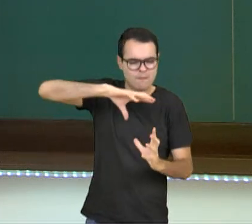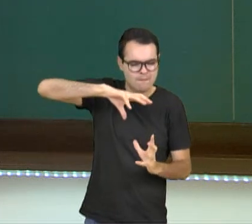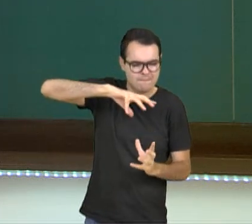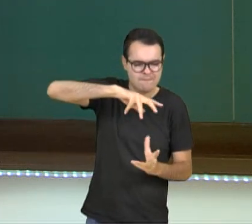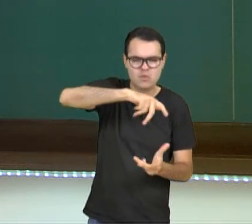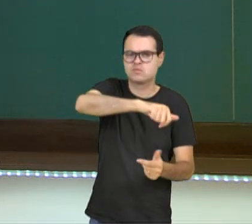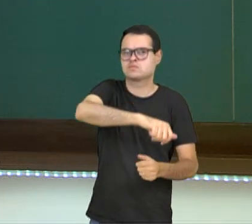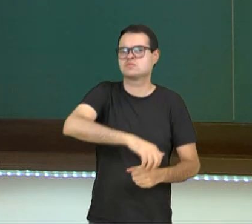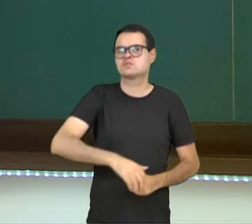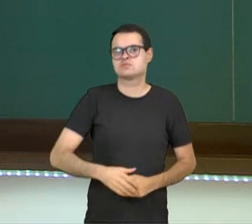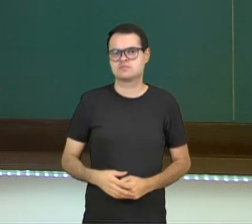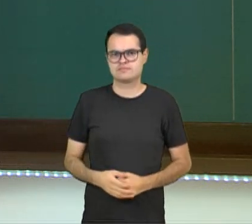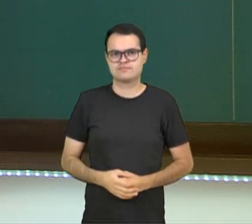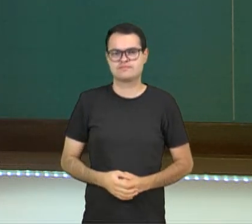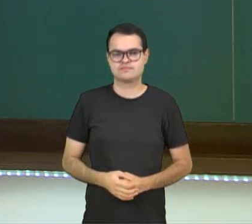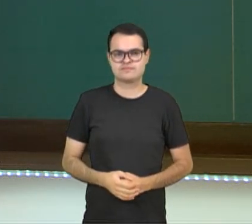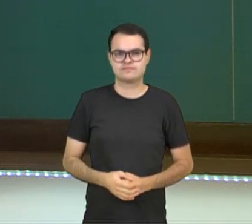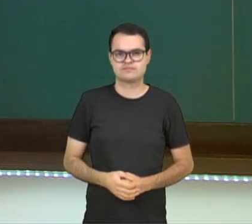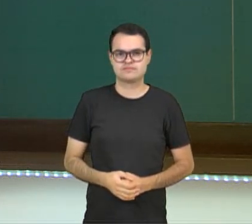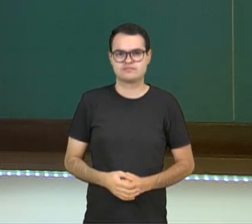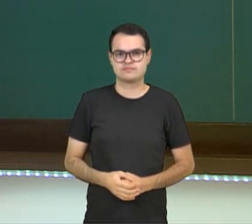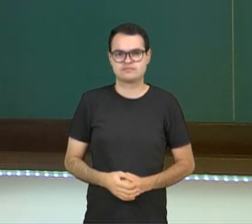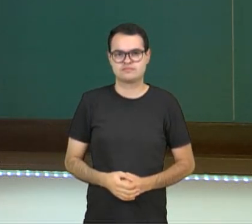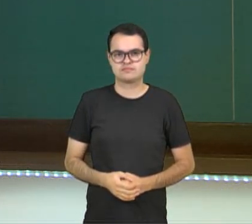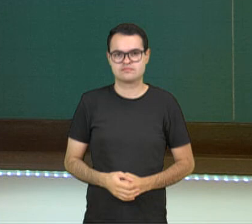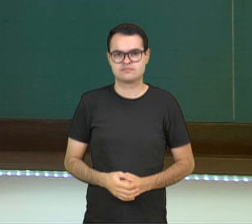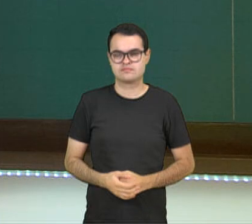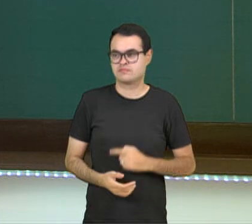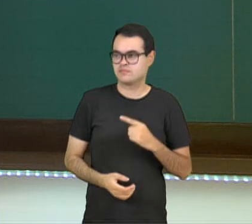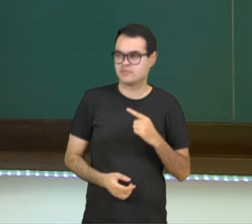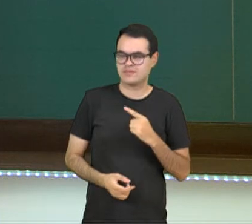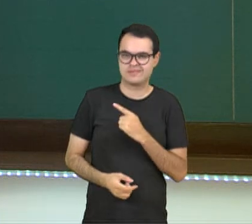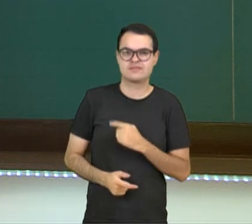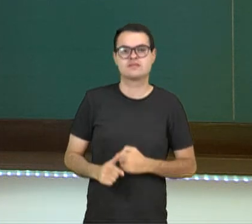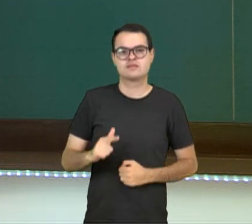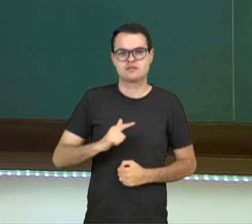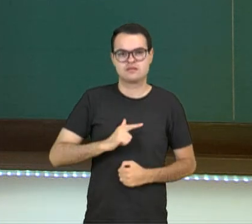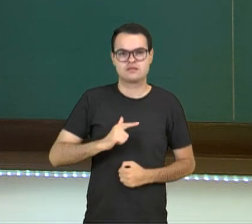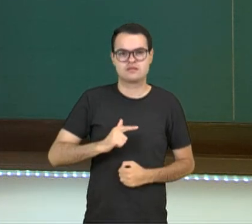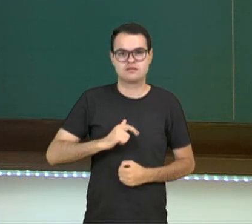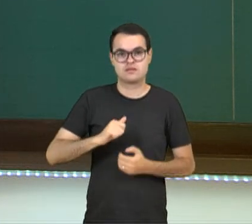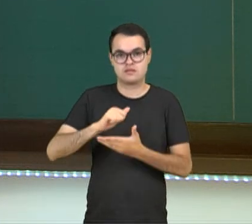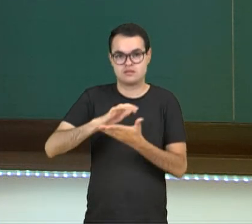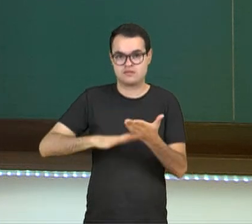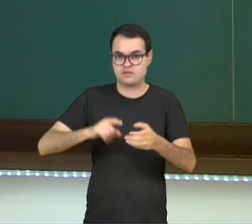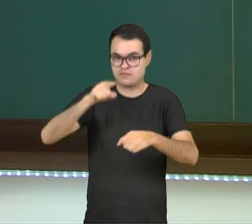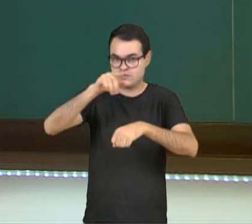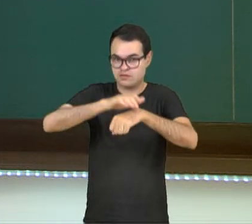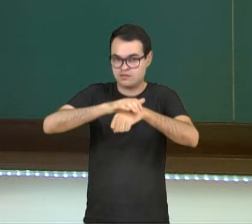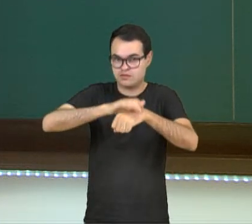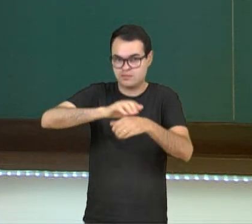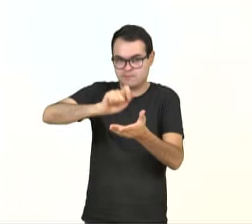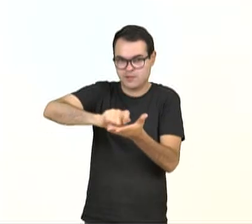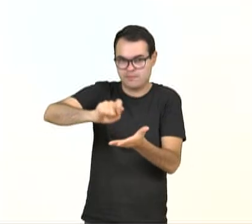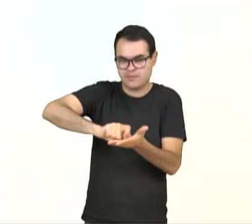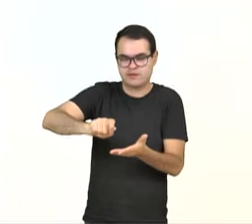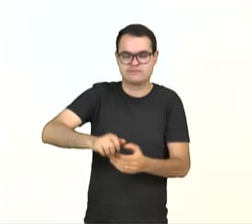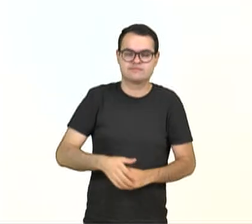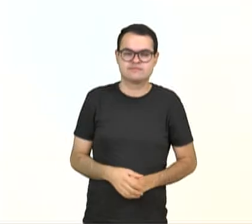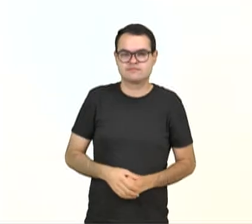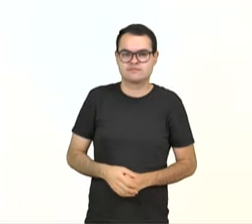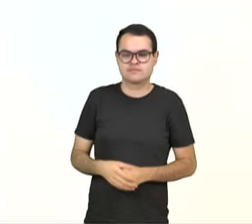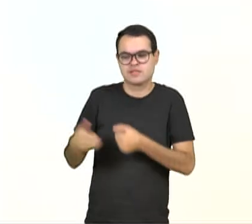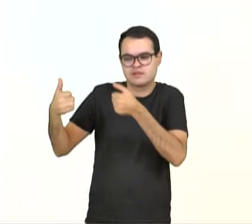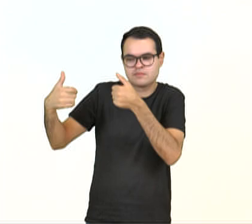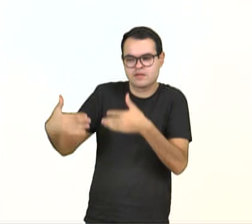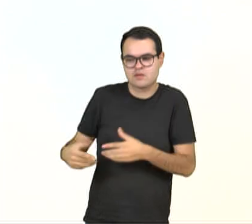aconteceram, tá? Aqui tem uma atividade que você vai fazer com suas palavras, tá? Descreva o